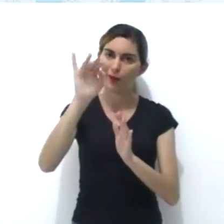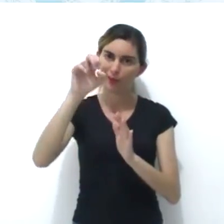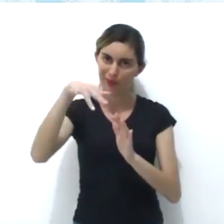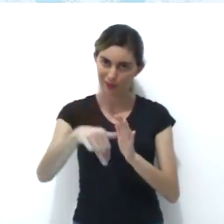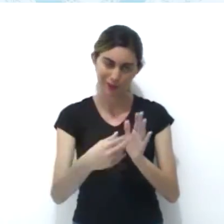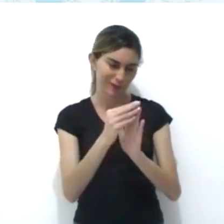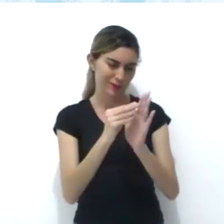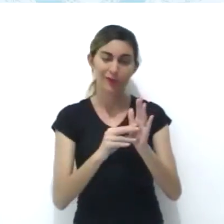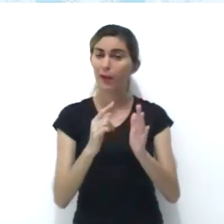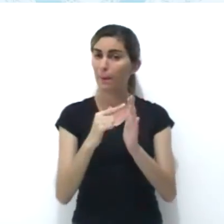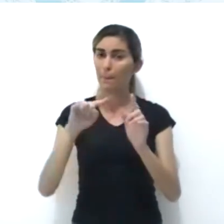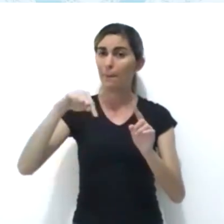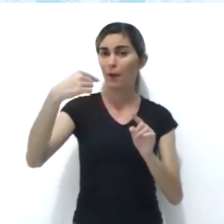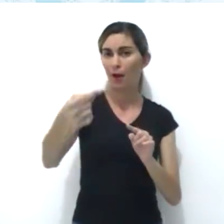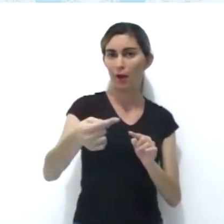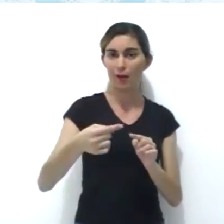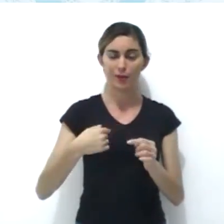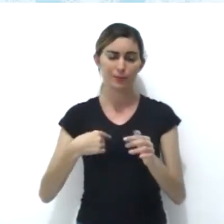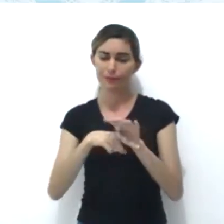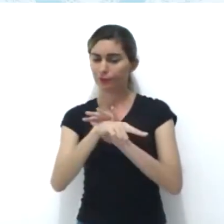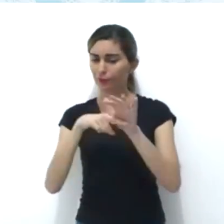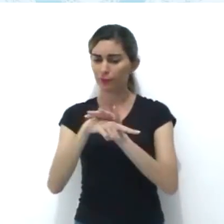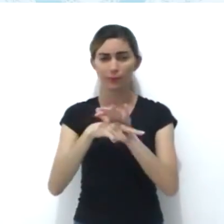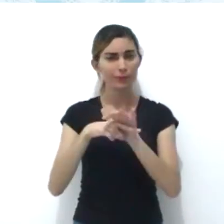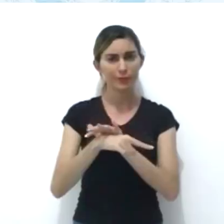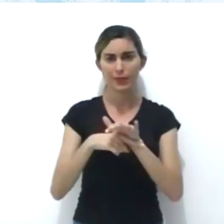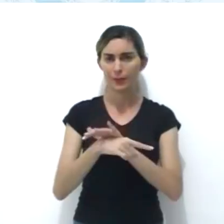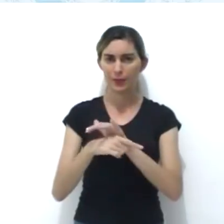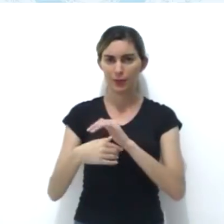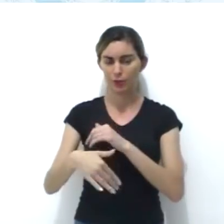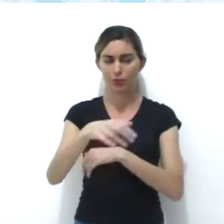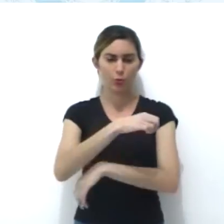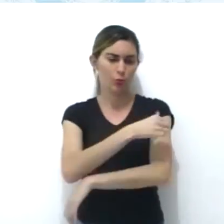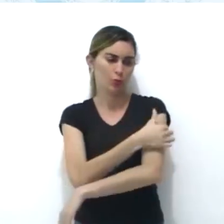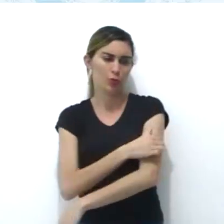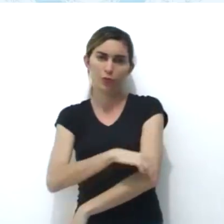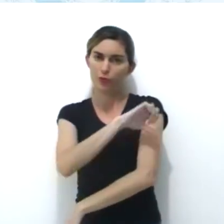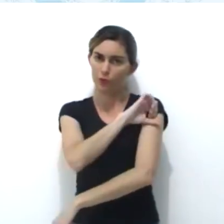boletim, muito mais além. A partir das pesquisas feitas